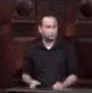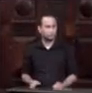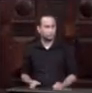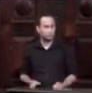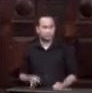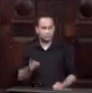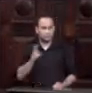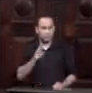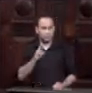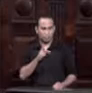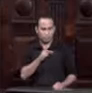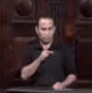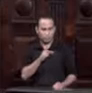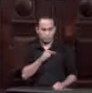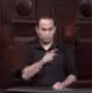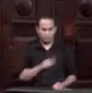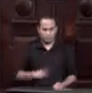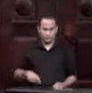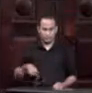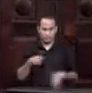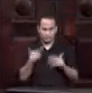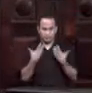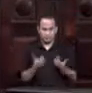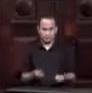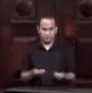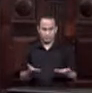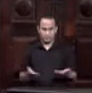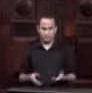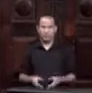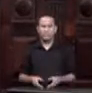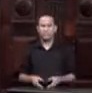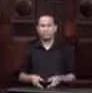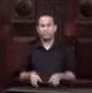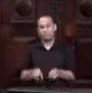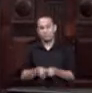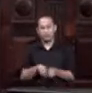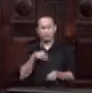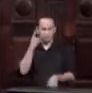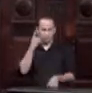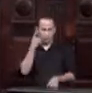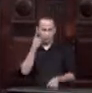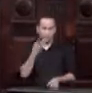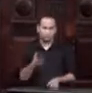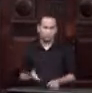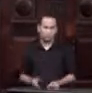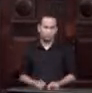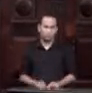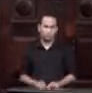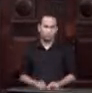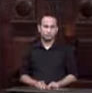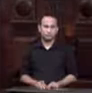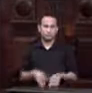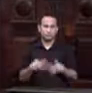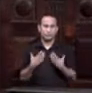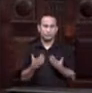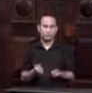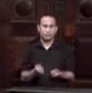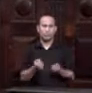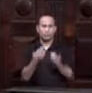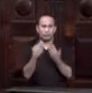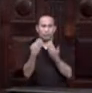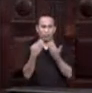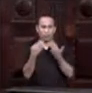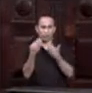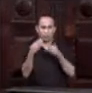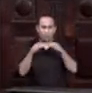senhor presidente, eu recebi, eu acho que os demais deputados também, receberam um quadro comparativo de